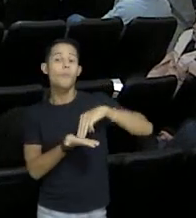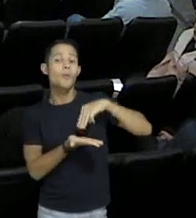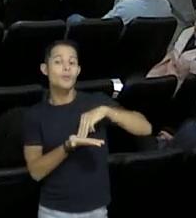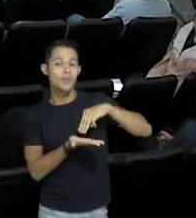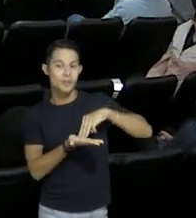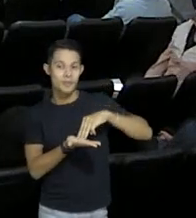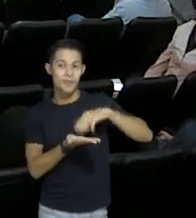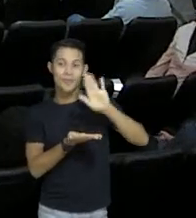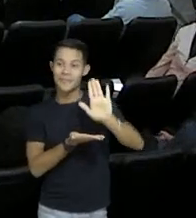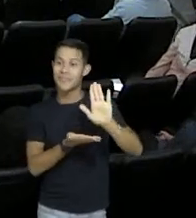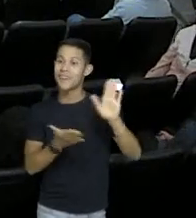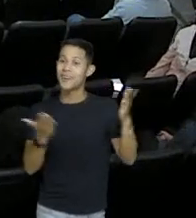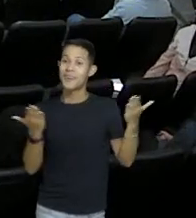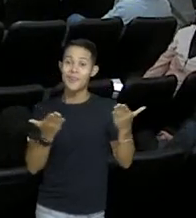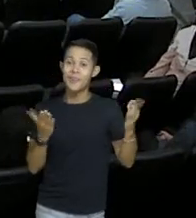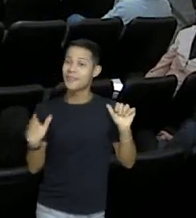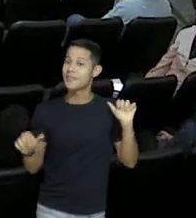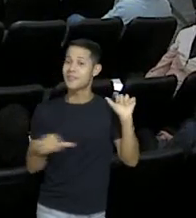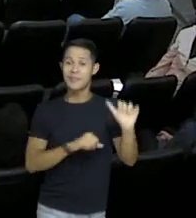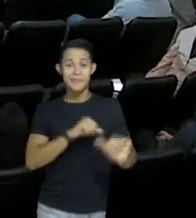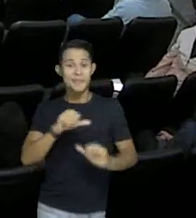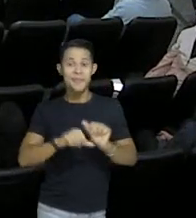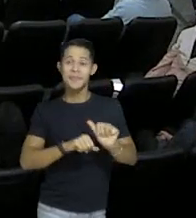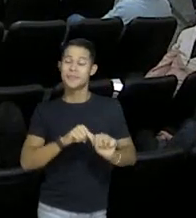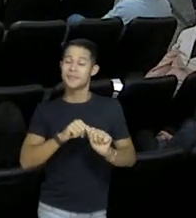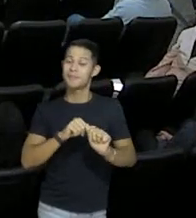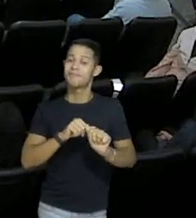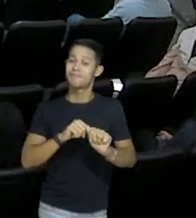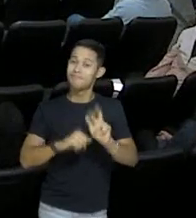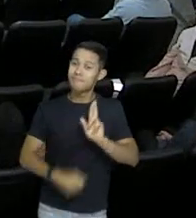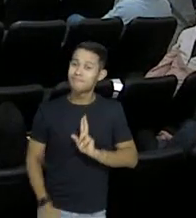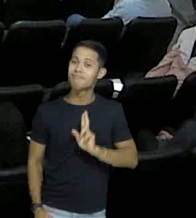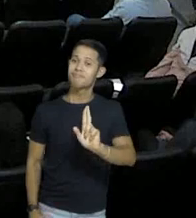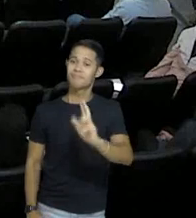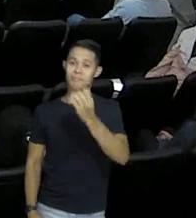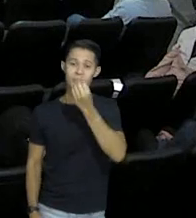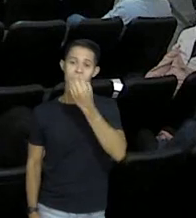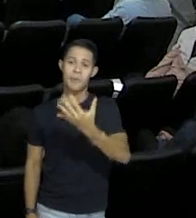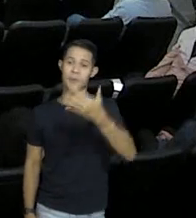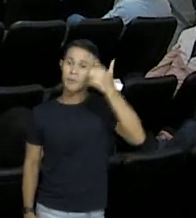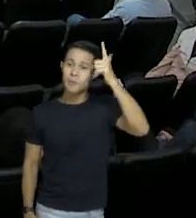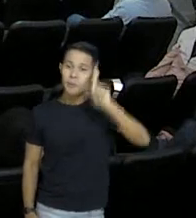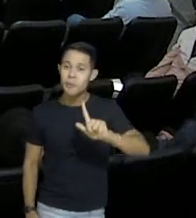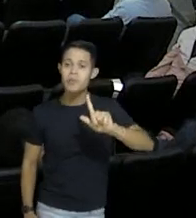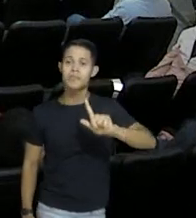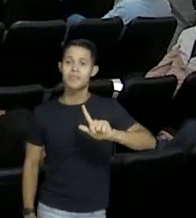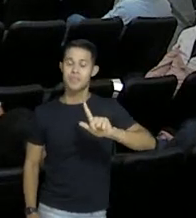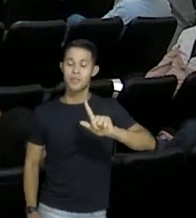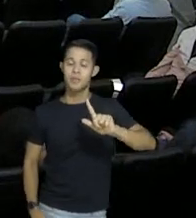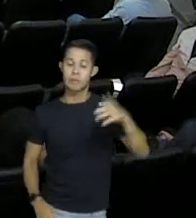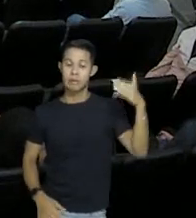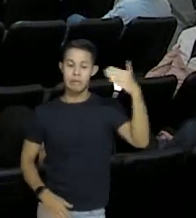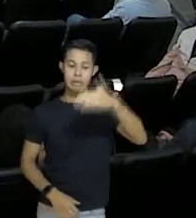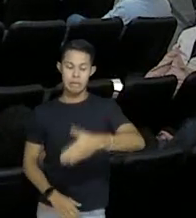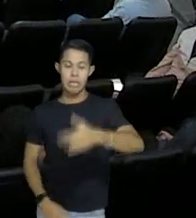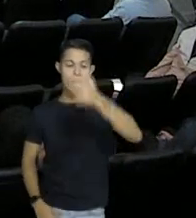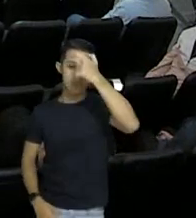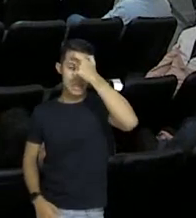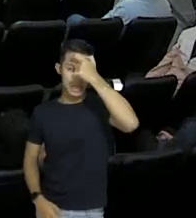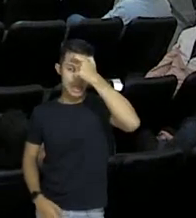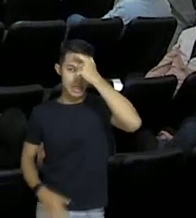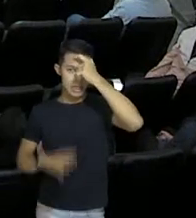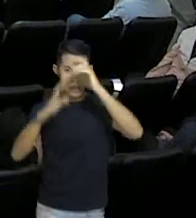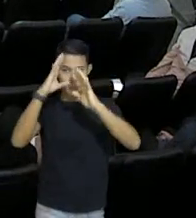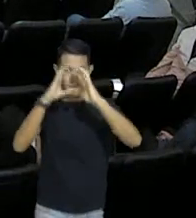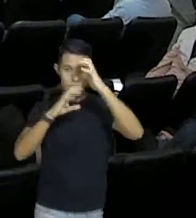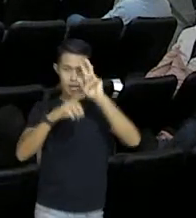hoje tivemos bons resultados, que ela conseguiu, né, passar pelo neuro, pelo SUS, lá em Águas Mornas,